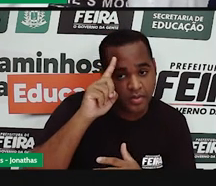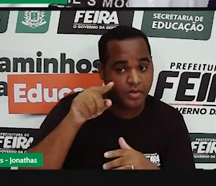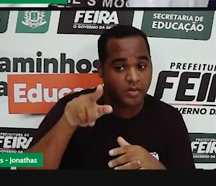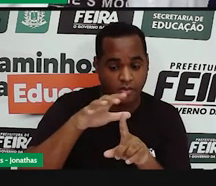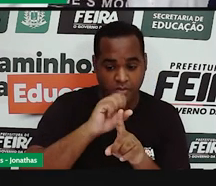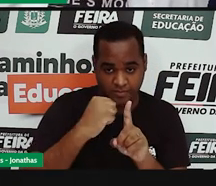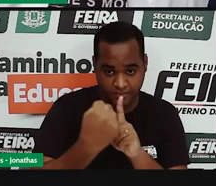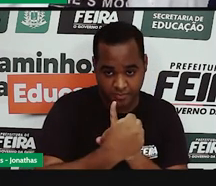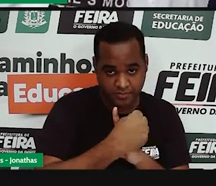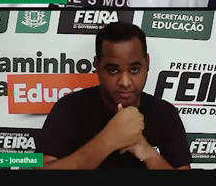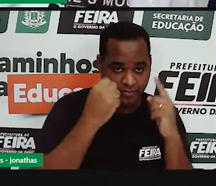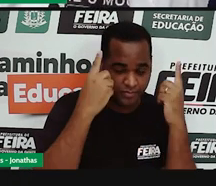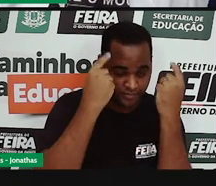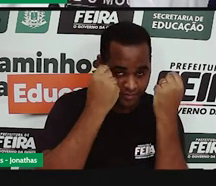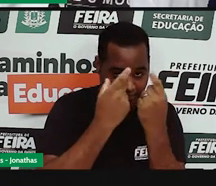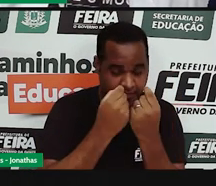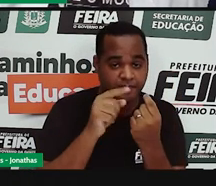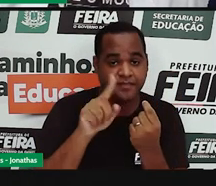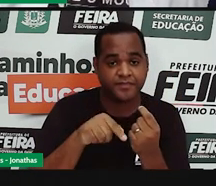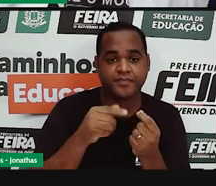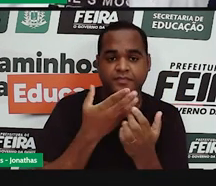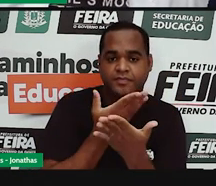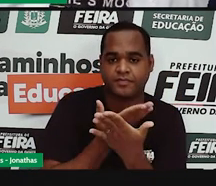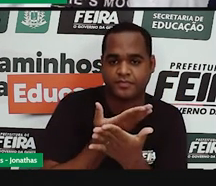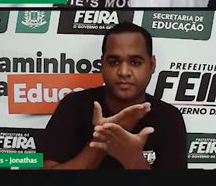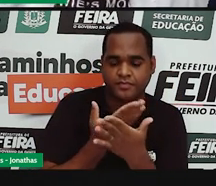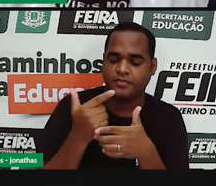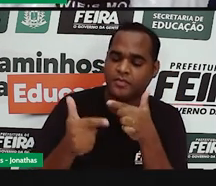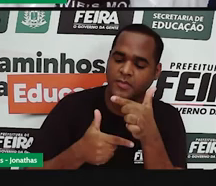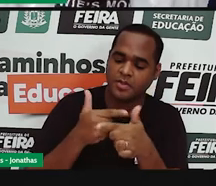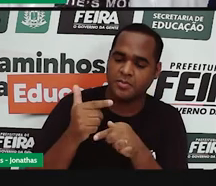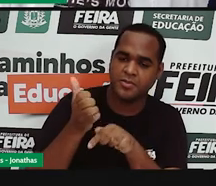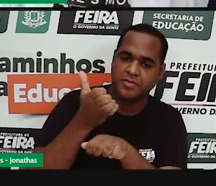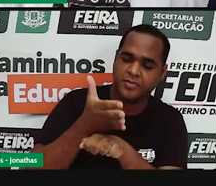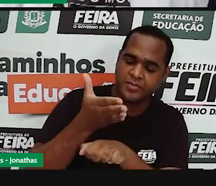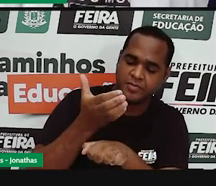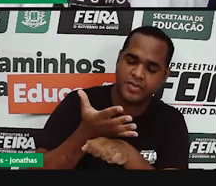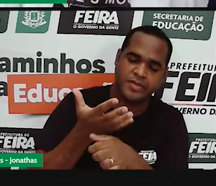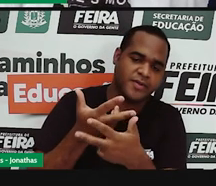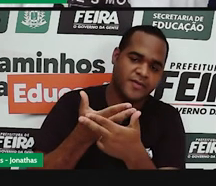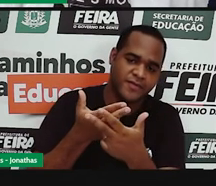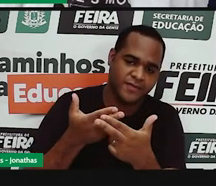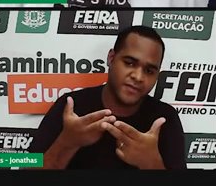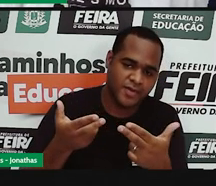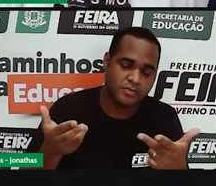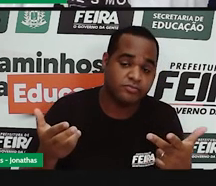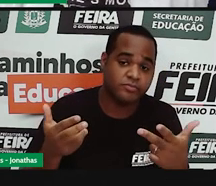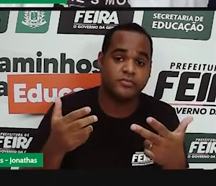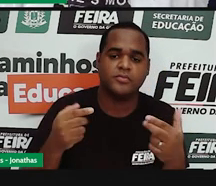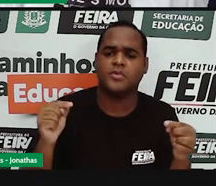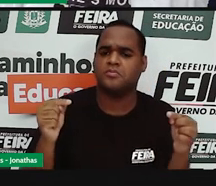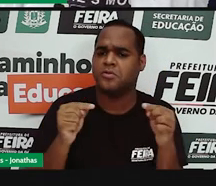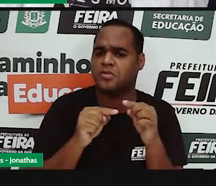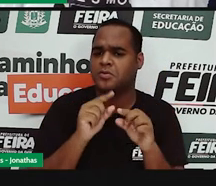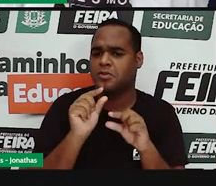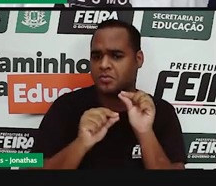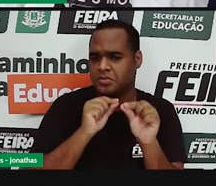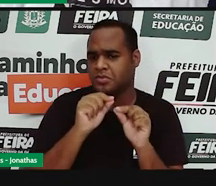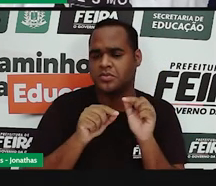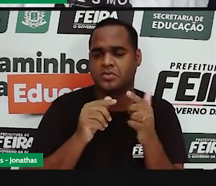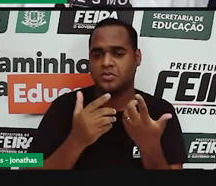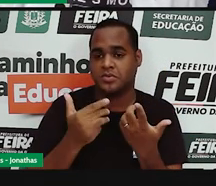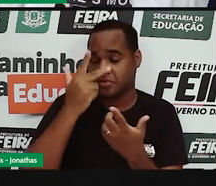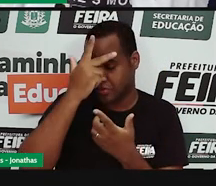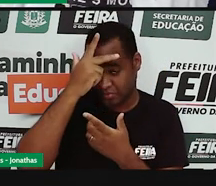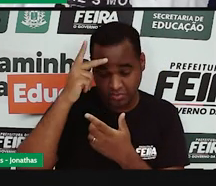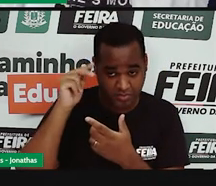exemplo, em muitas cidades, que até o trabalho de administração dos negócios era executado